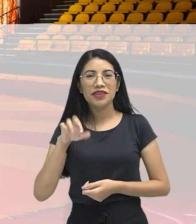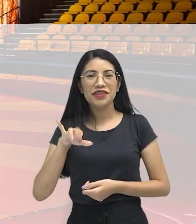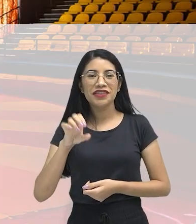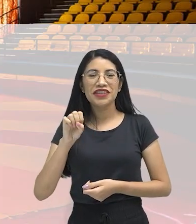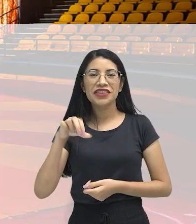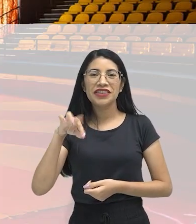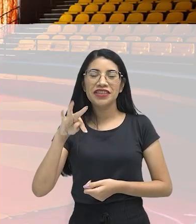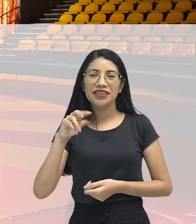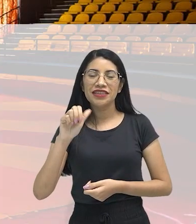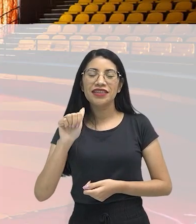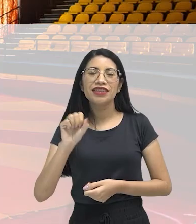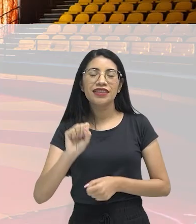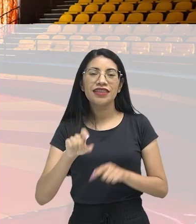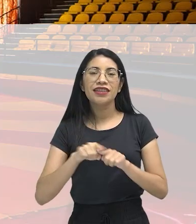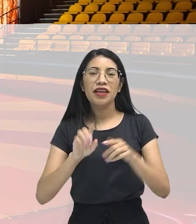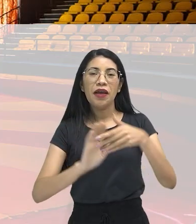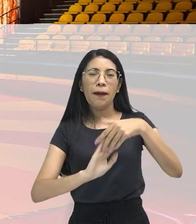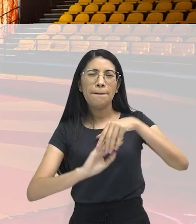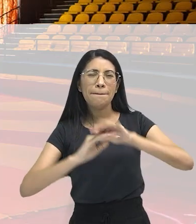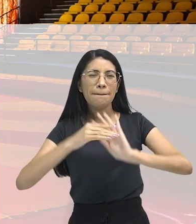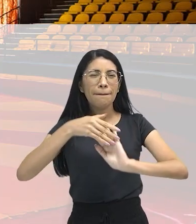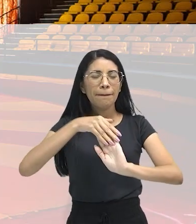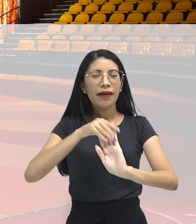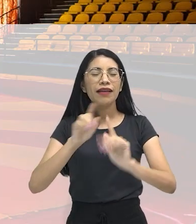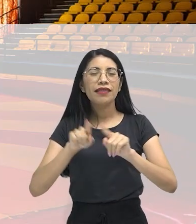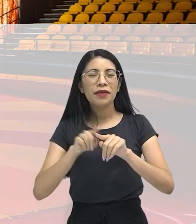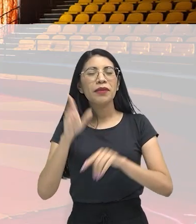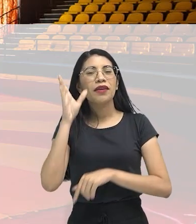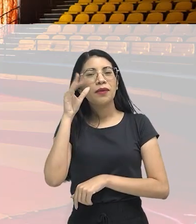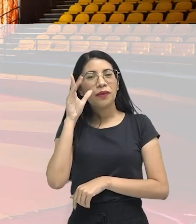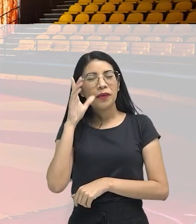que também causam aí